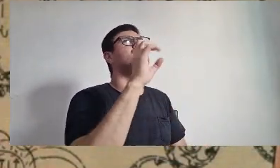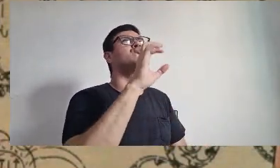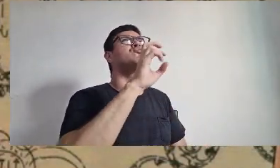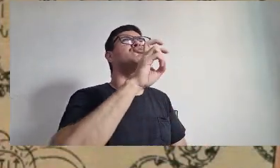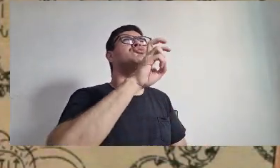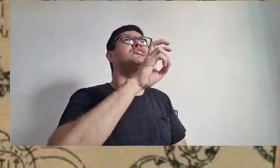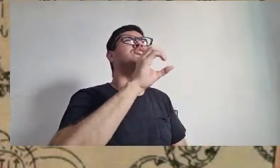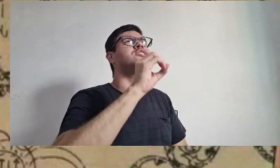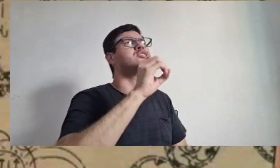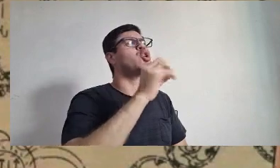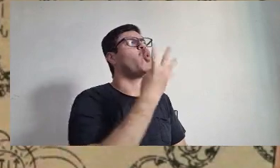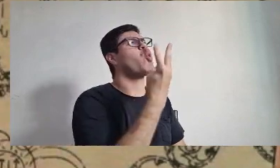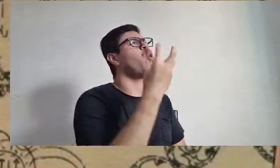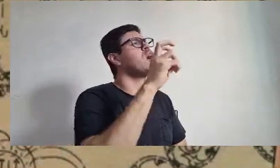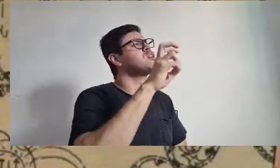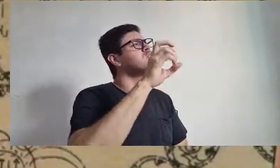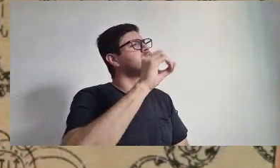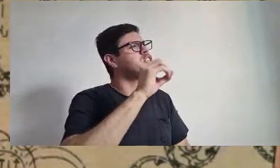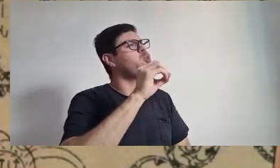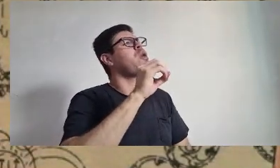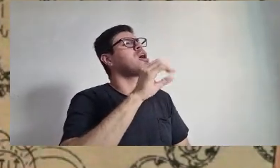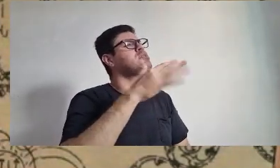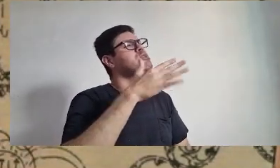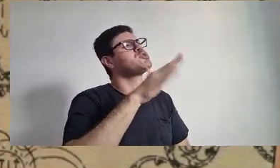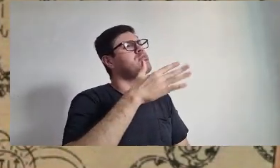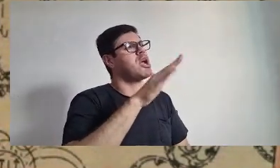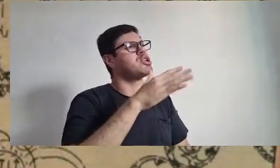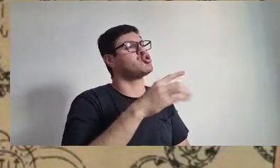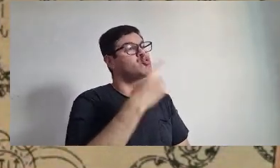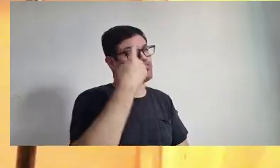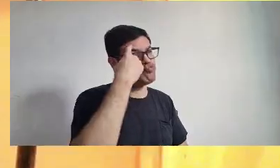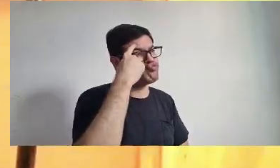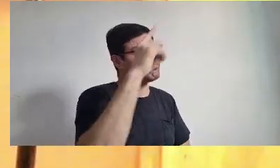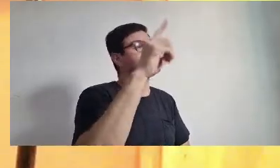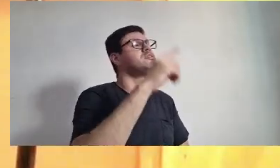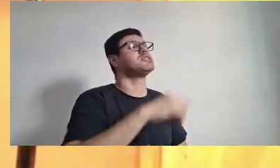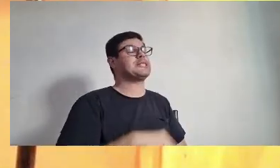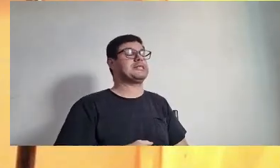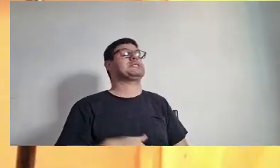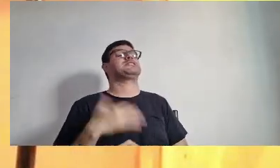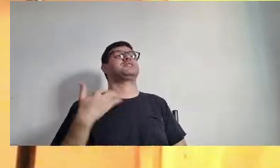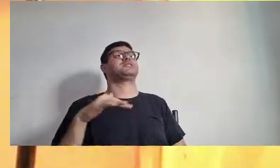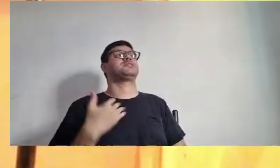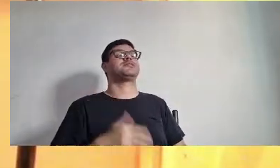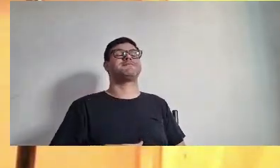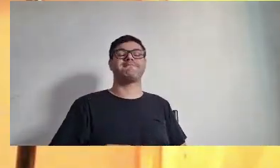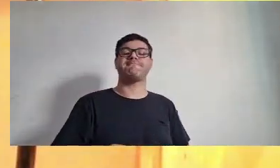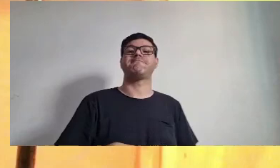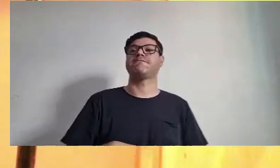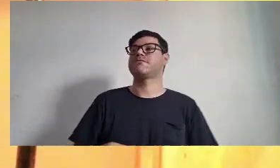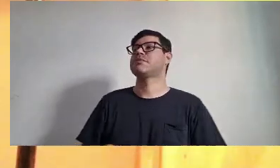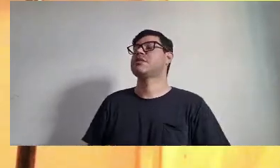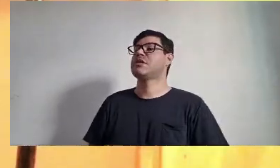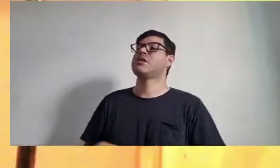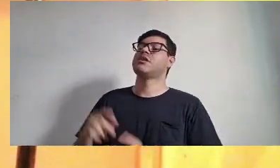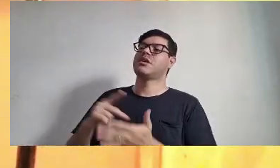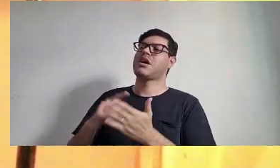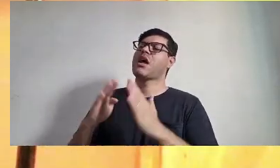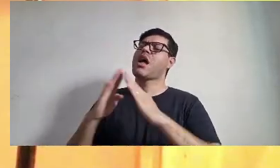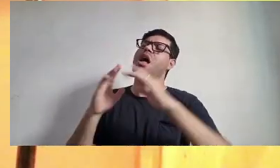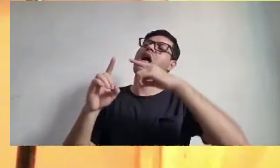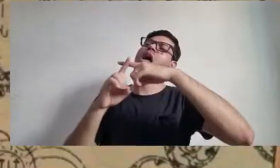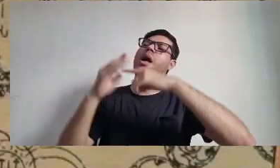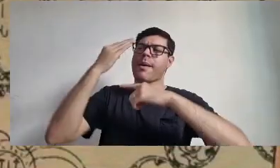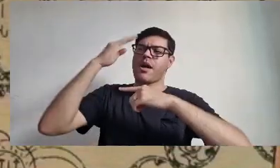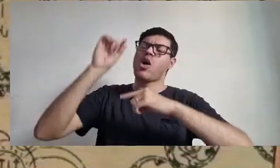454 pessoas. Nossa. Num só dia. Bom, hoje tem a catedral e tem quantas igrejas mais?